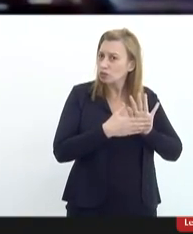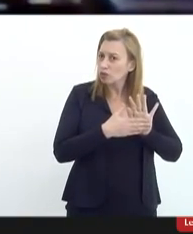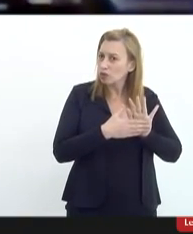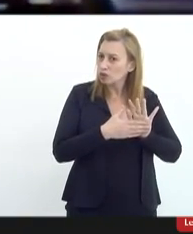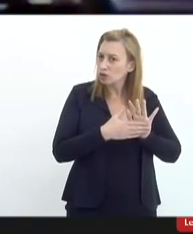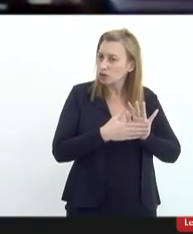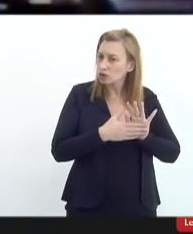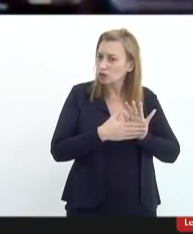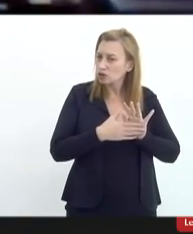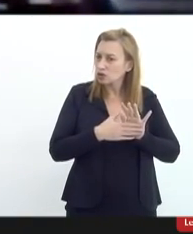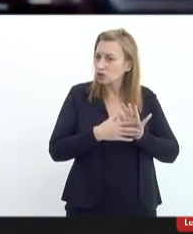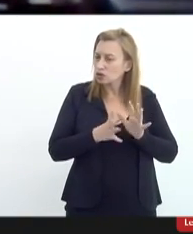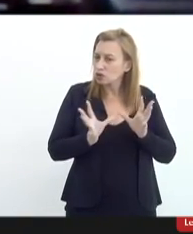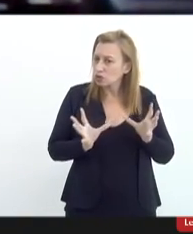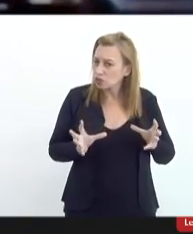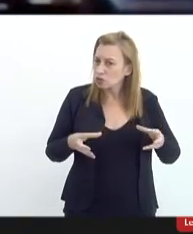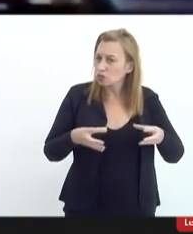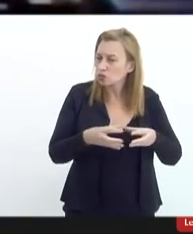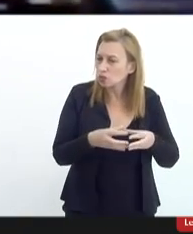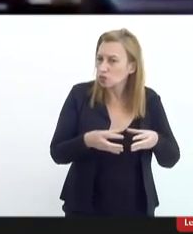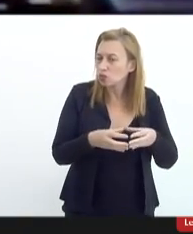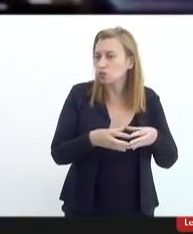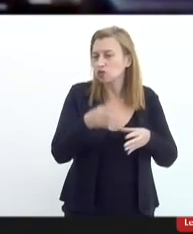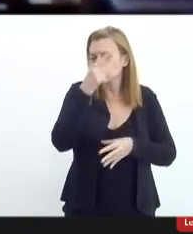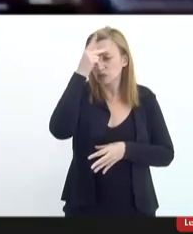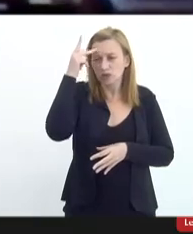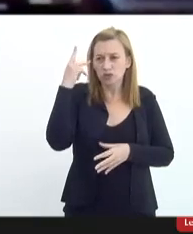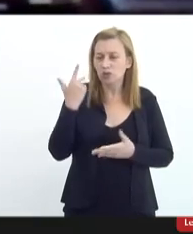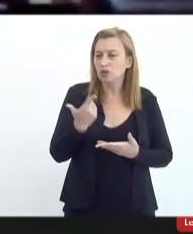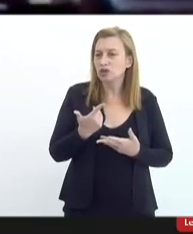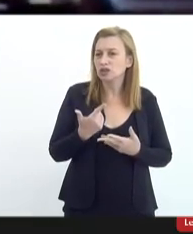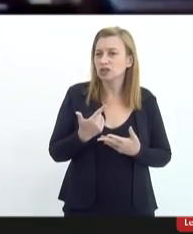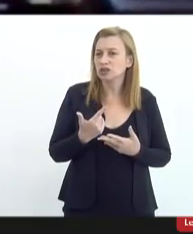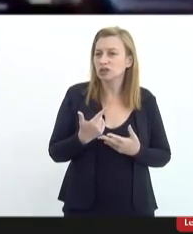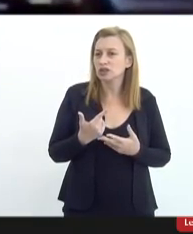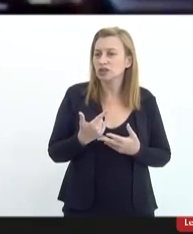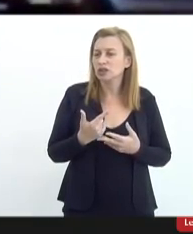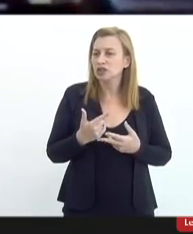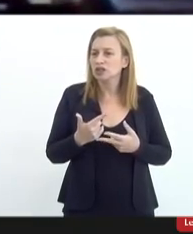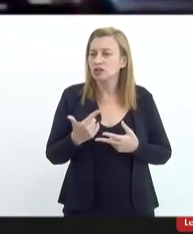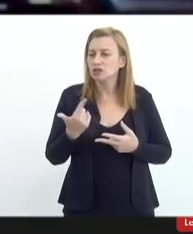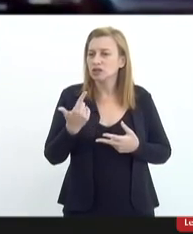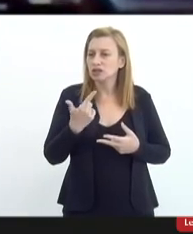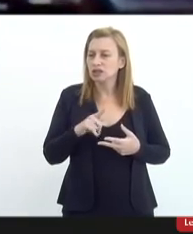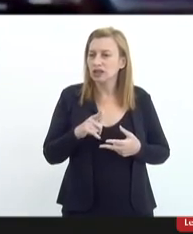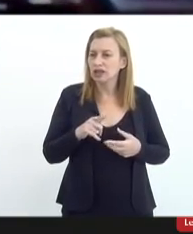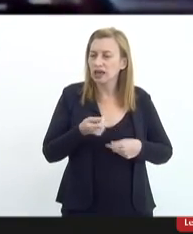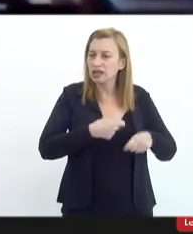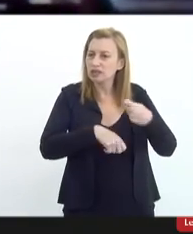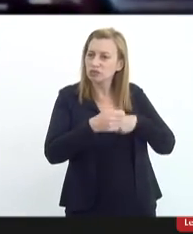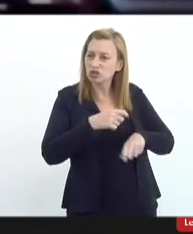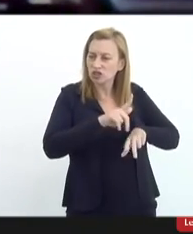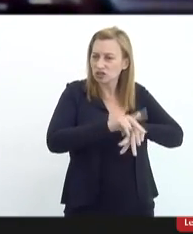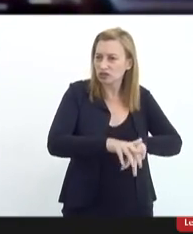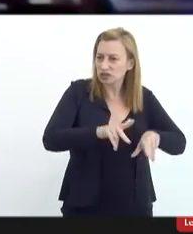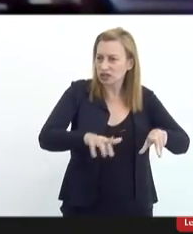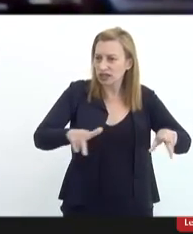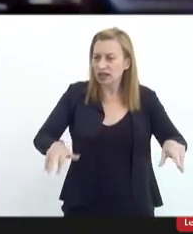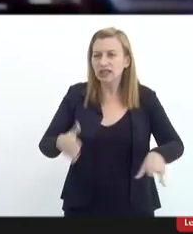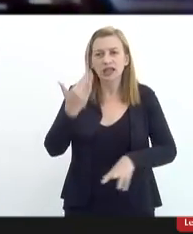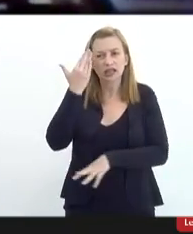que acumula gente, que lida com a diversidade, que busca